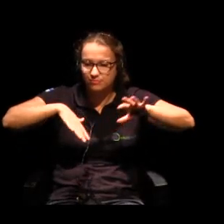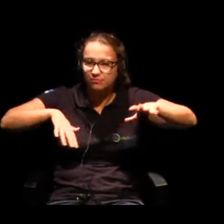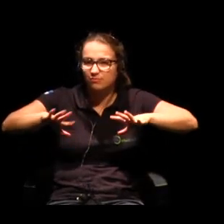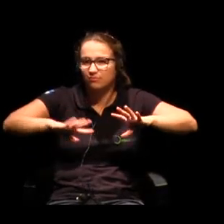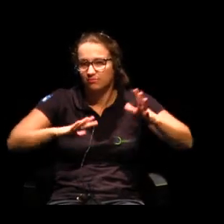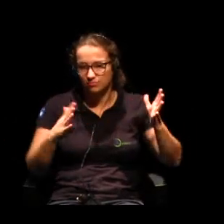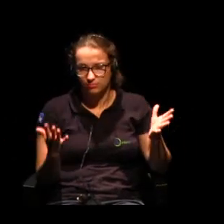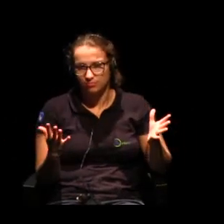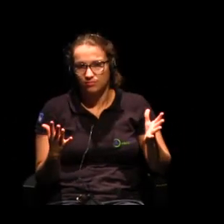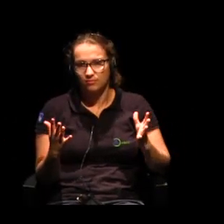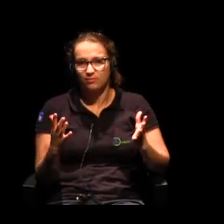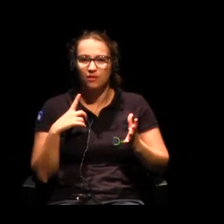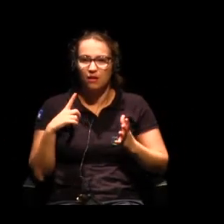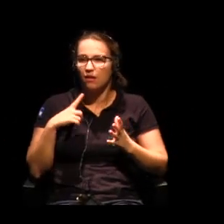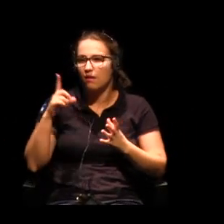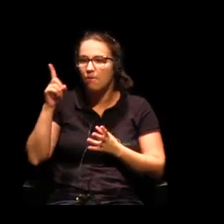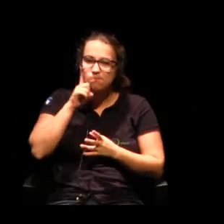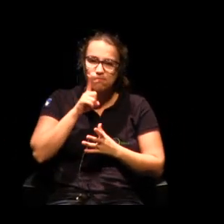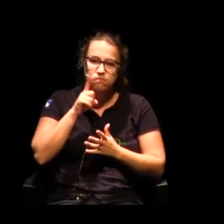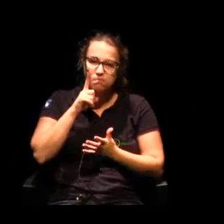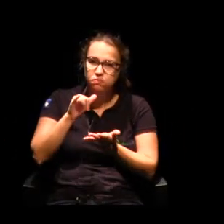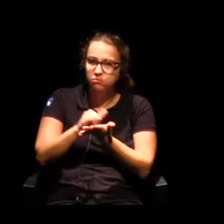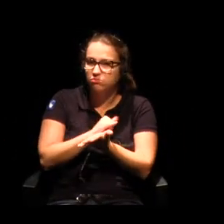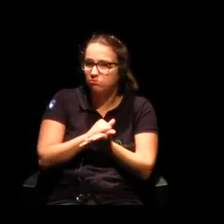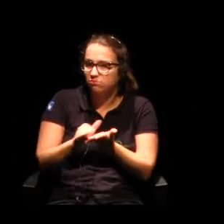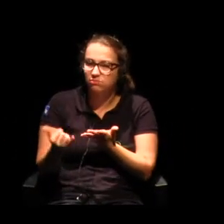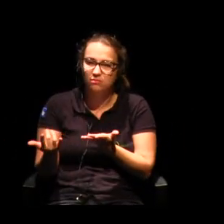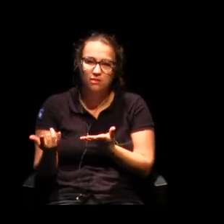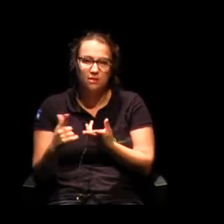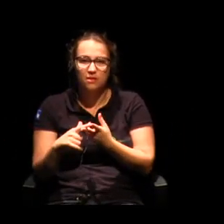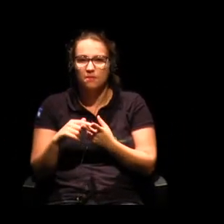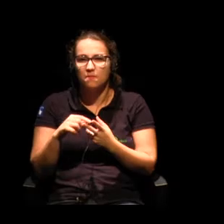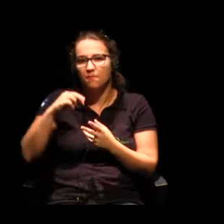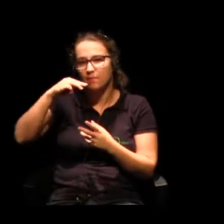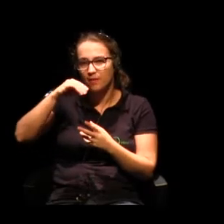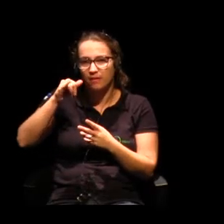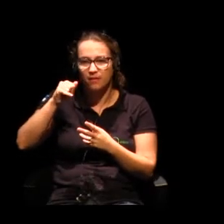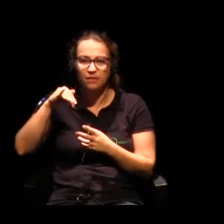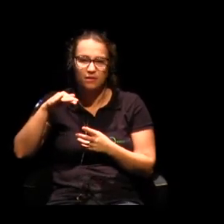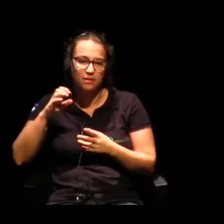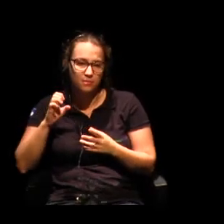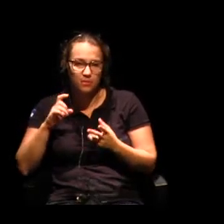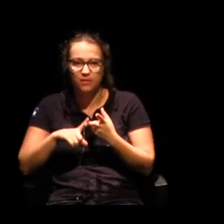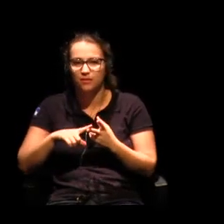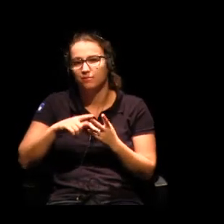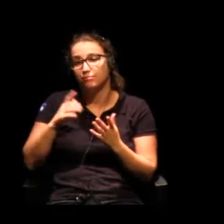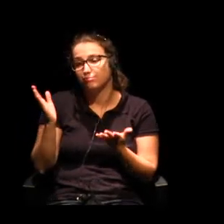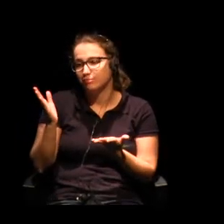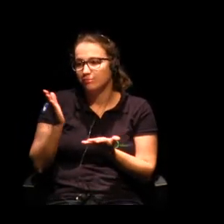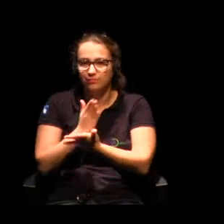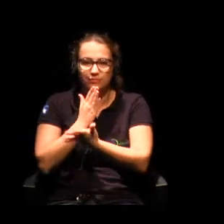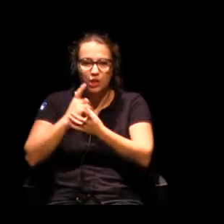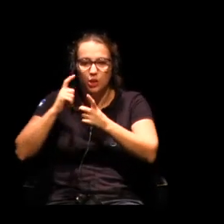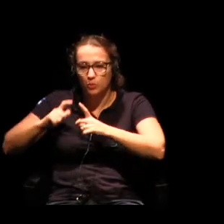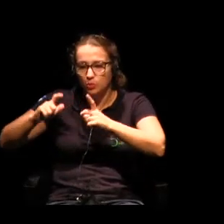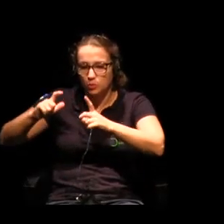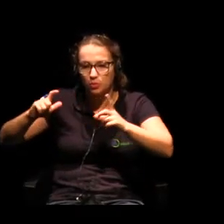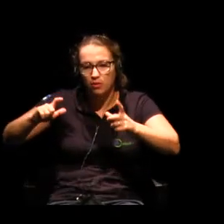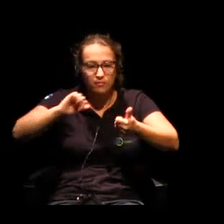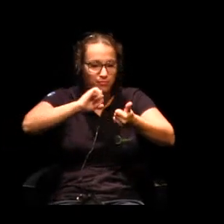para diferentes áreas, desde o Brooklyn Navy Yard até Xangai, a Miami